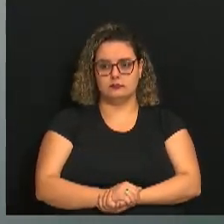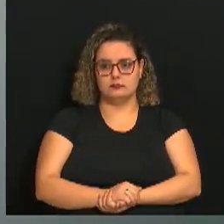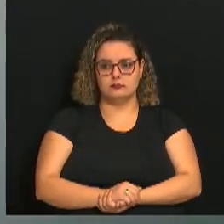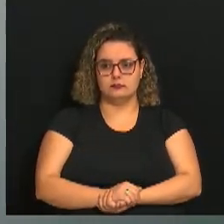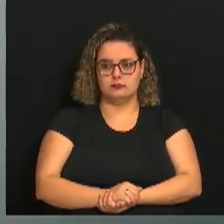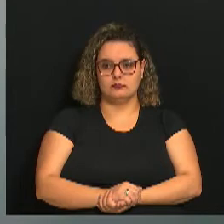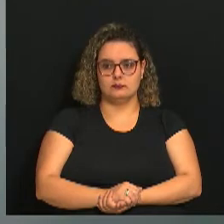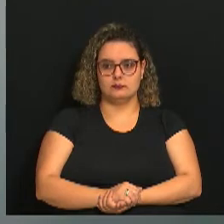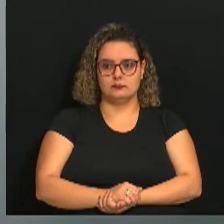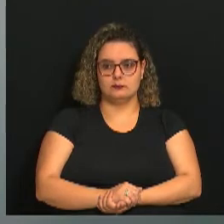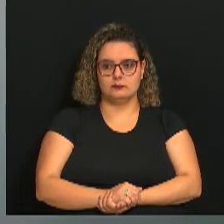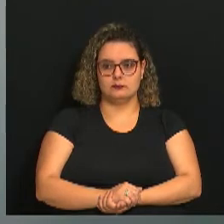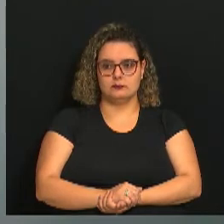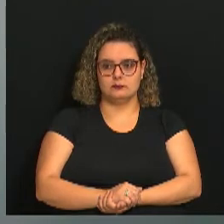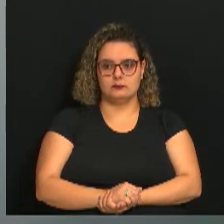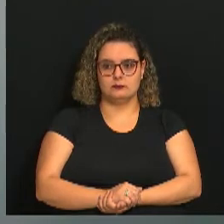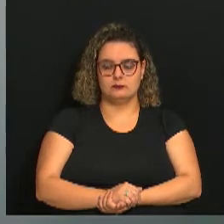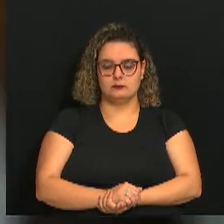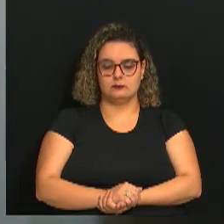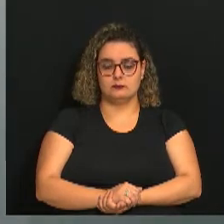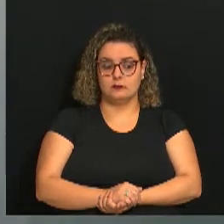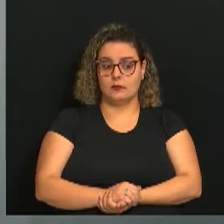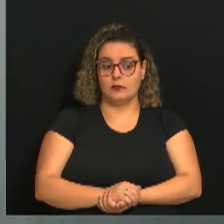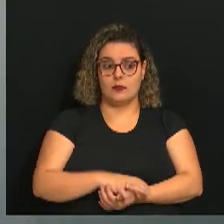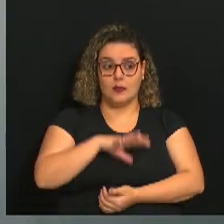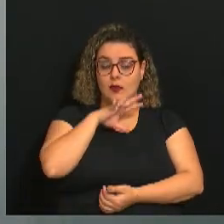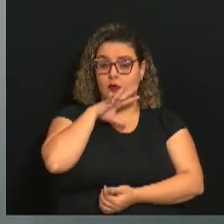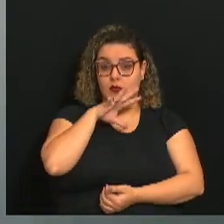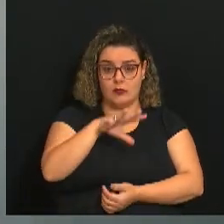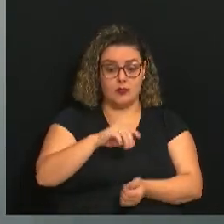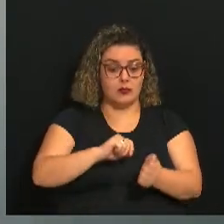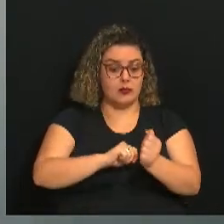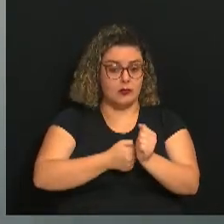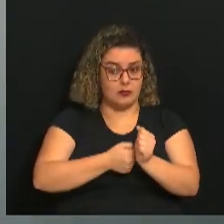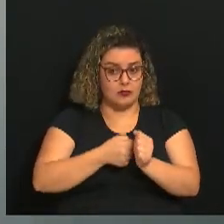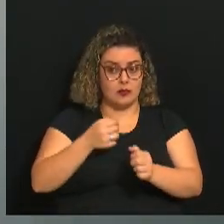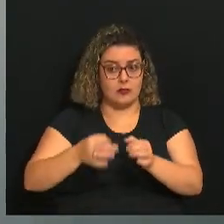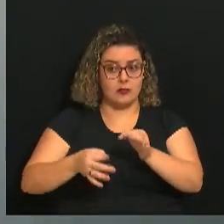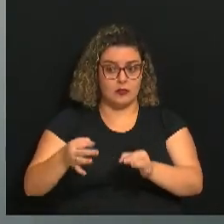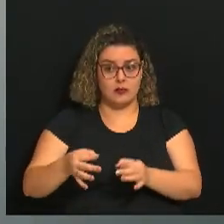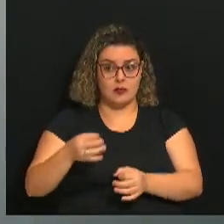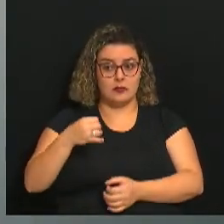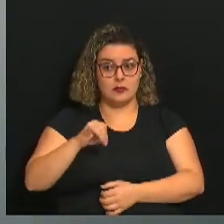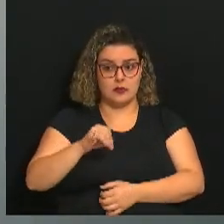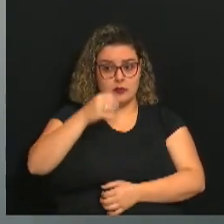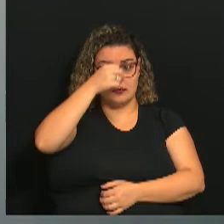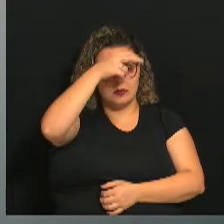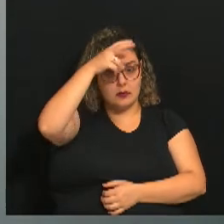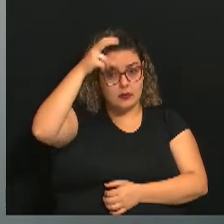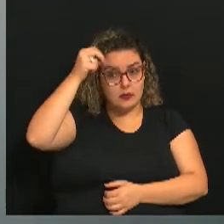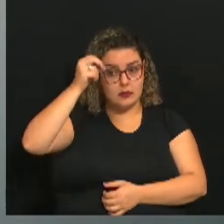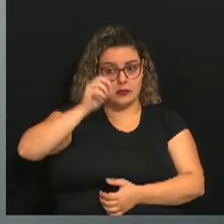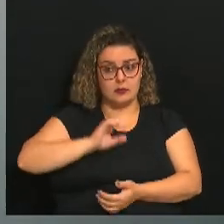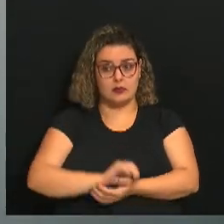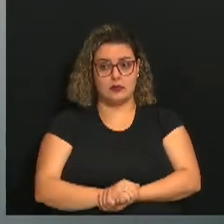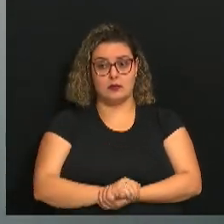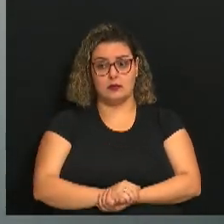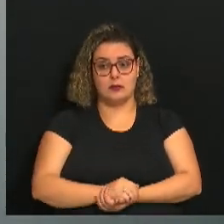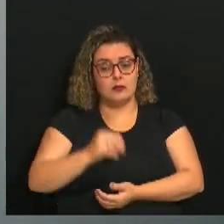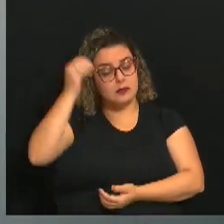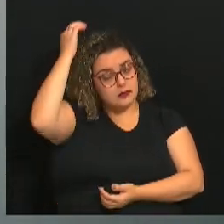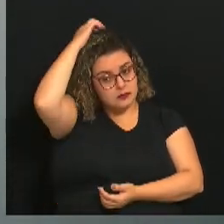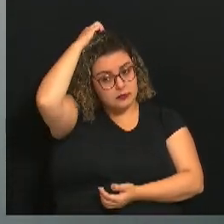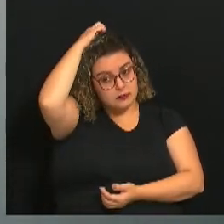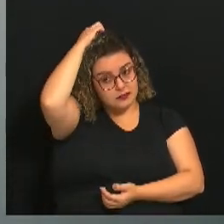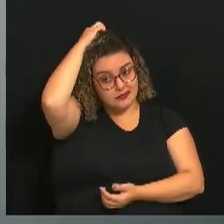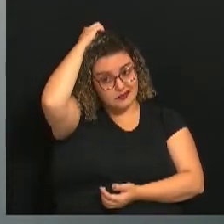assim, é absurdo. Como que um bloqueio judicial de outro contrato, se a prefeitura está... Eu falei isso inúmeras vezes quando fui